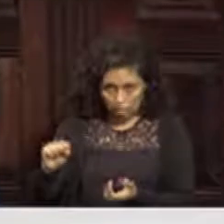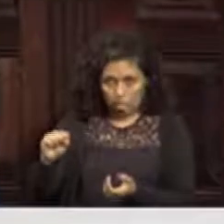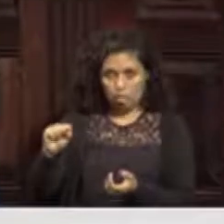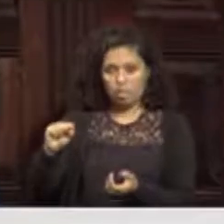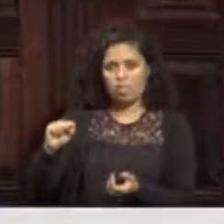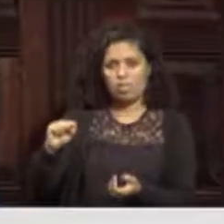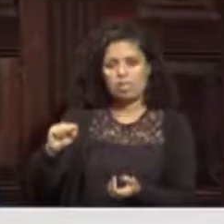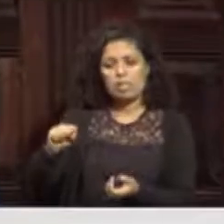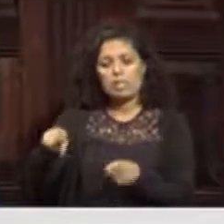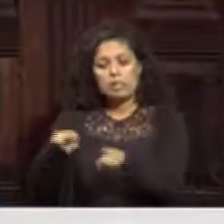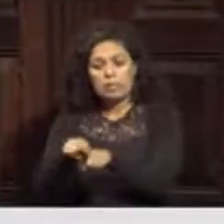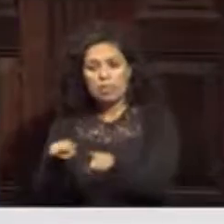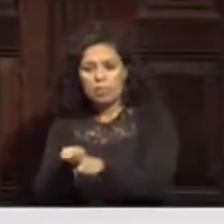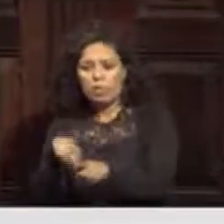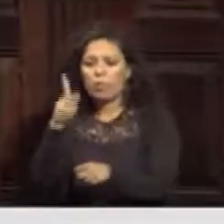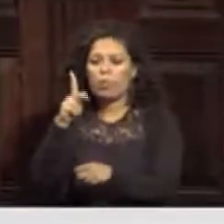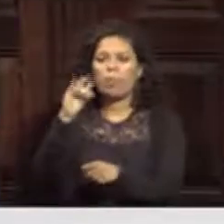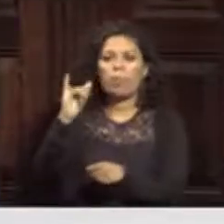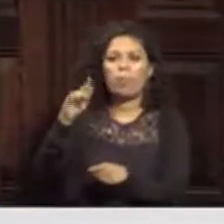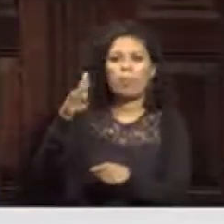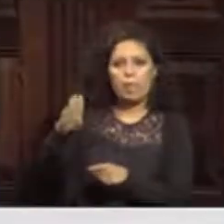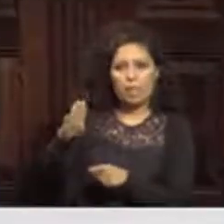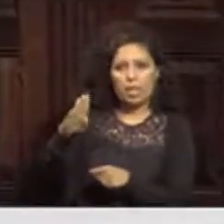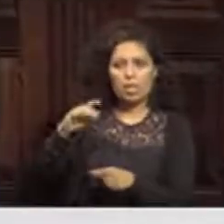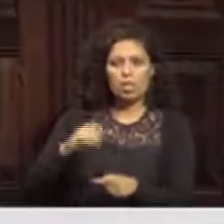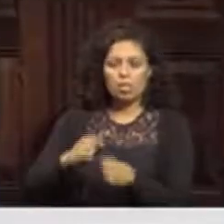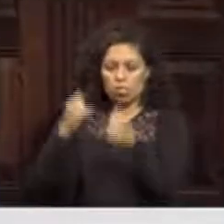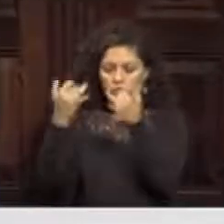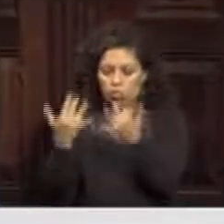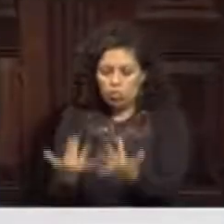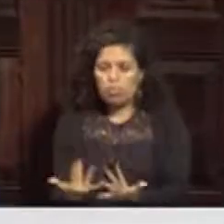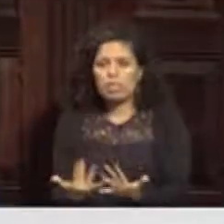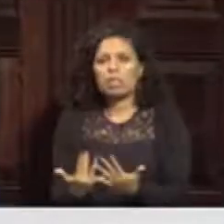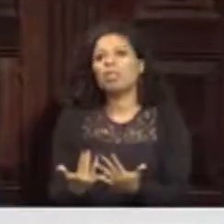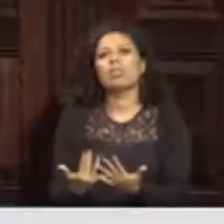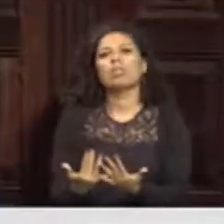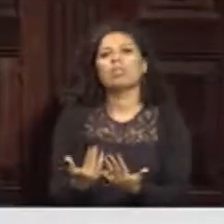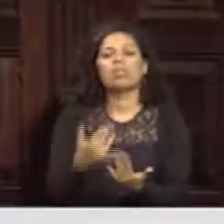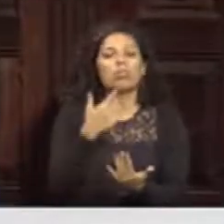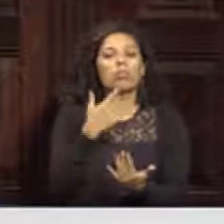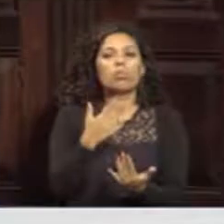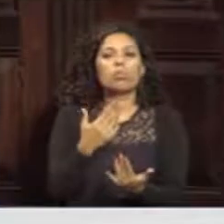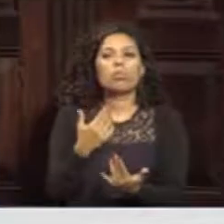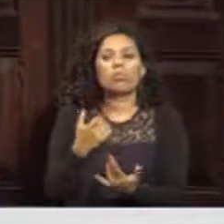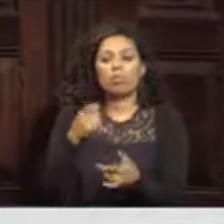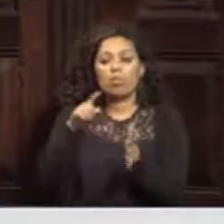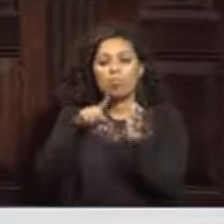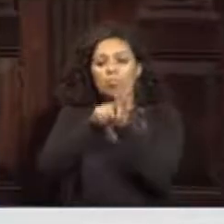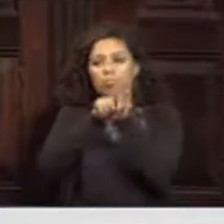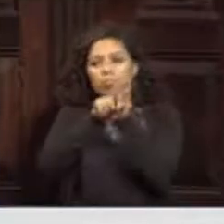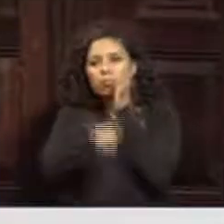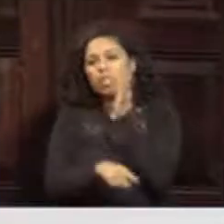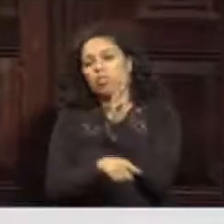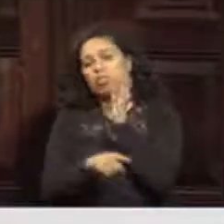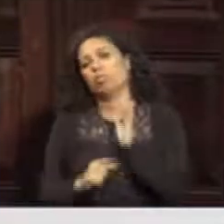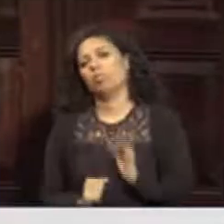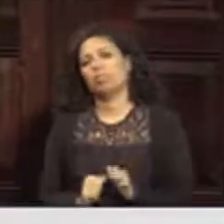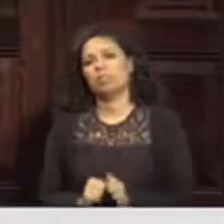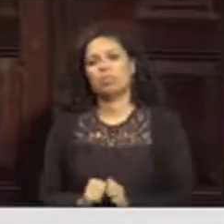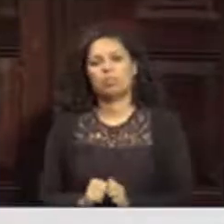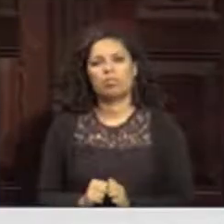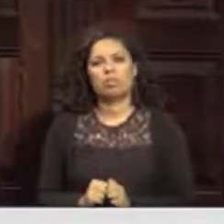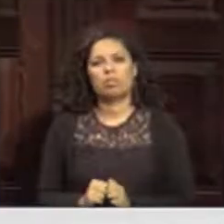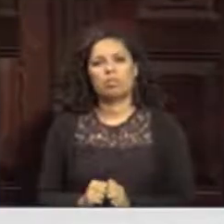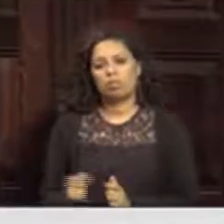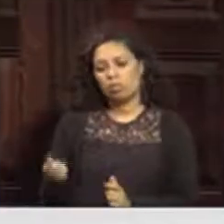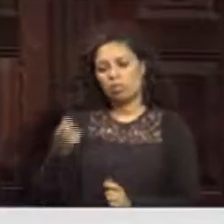bruto, por 3 anos consecutivos, ficou negativo. Em